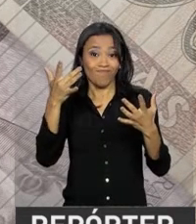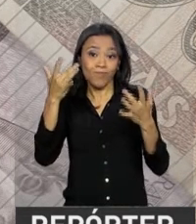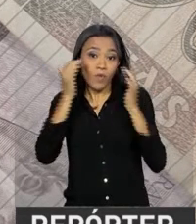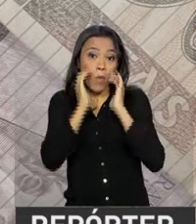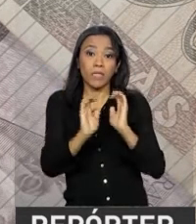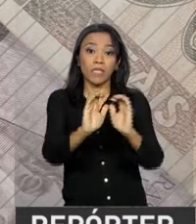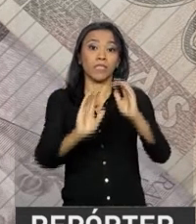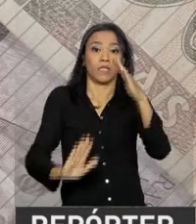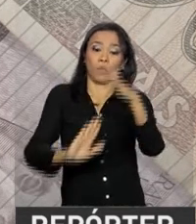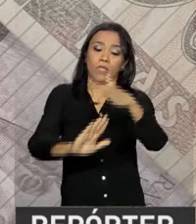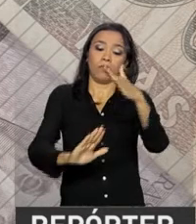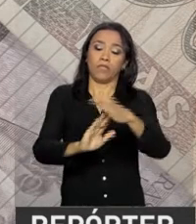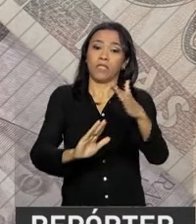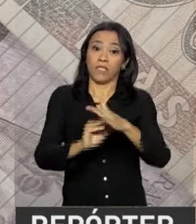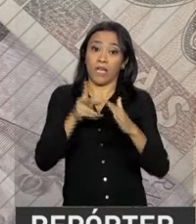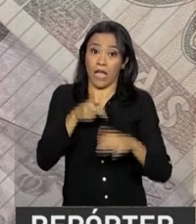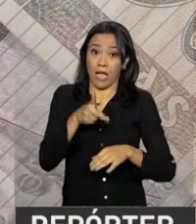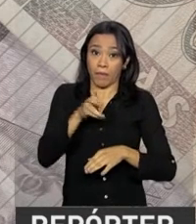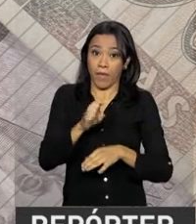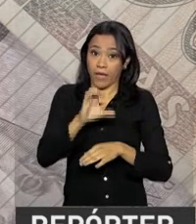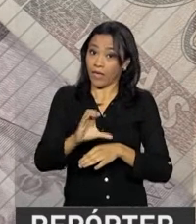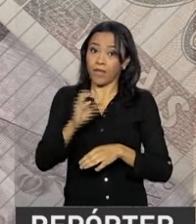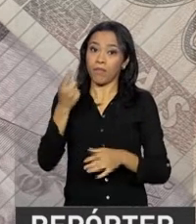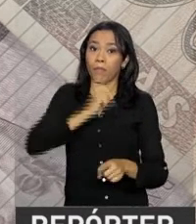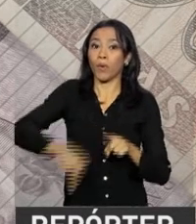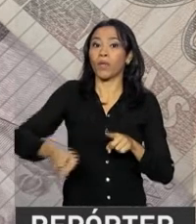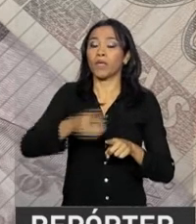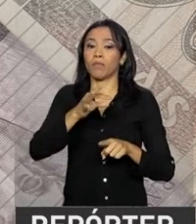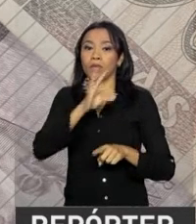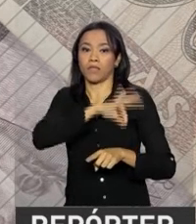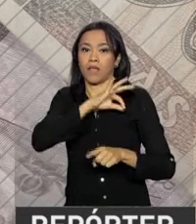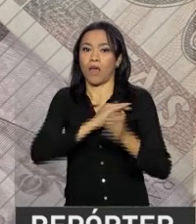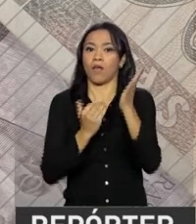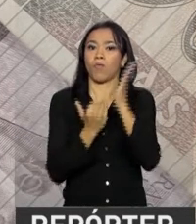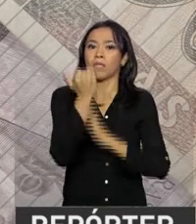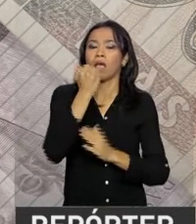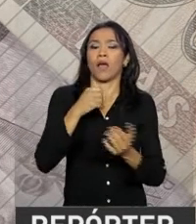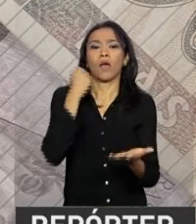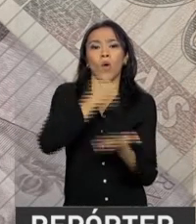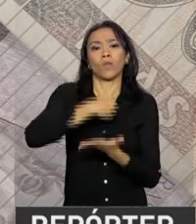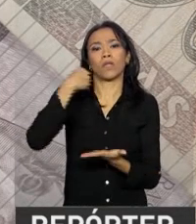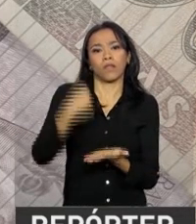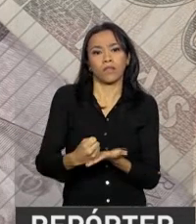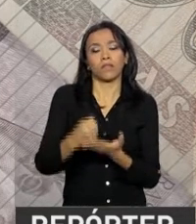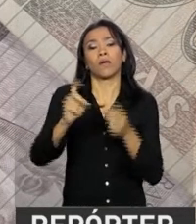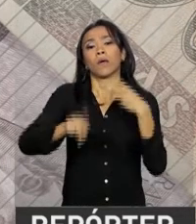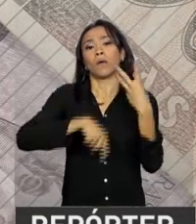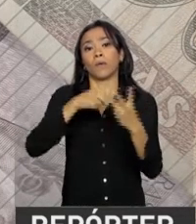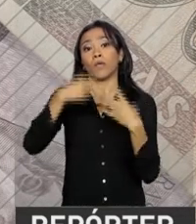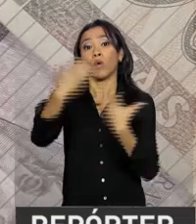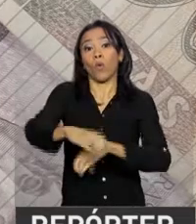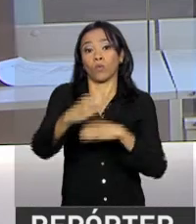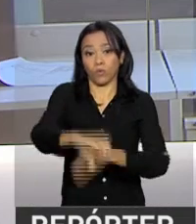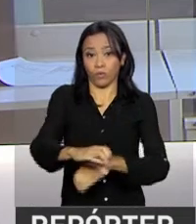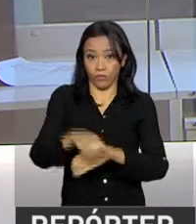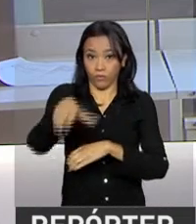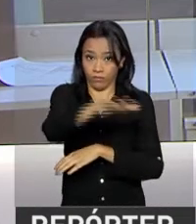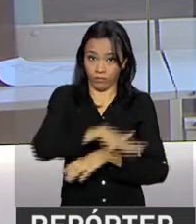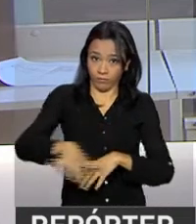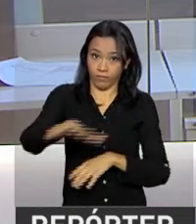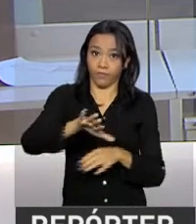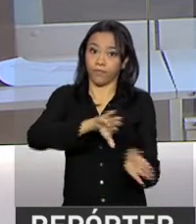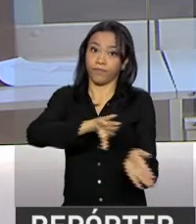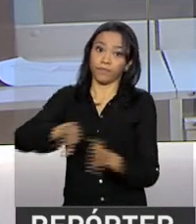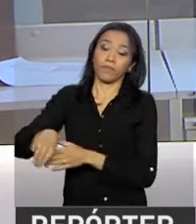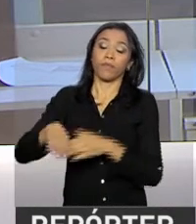a PEC proíbe reajustes salariais, contratações e concursos públicos no setor público.